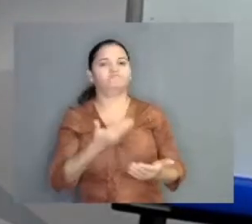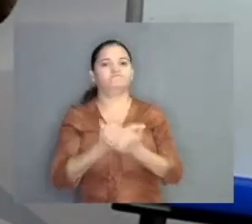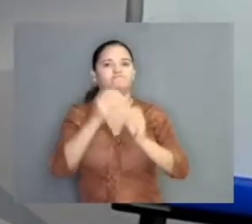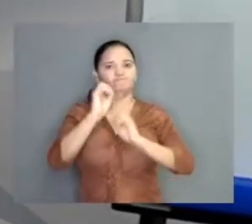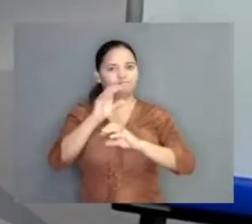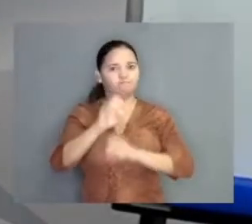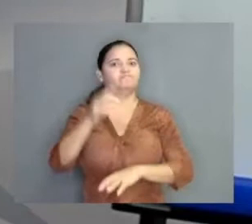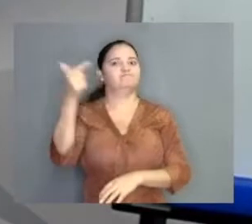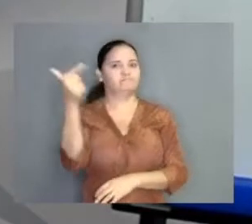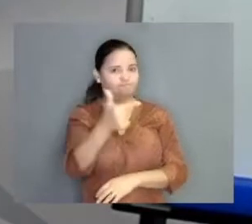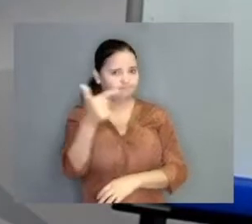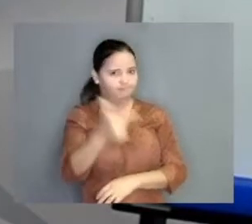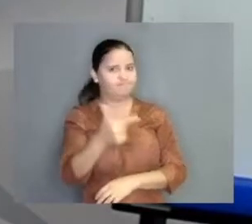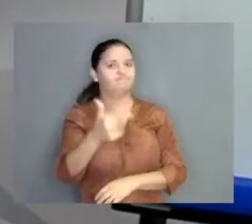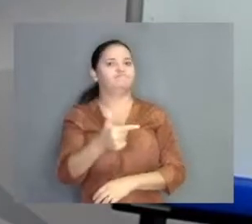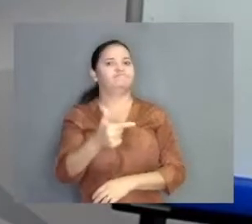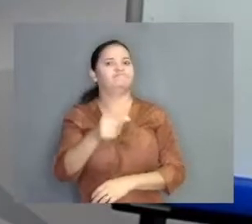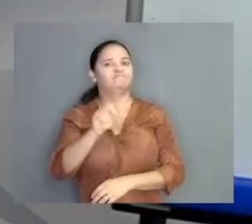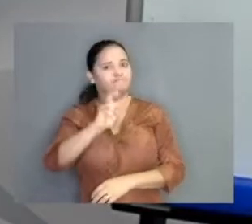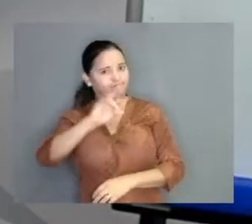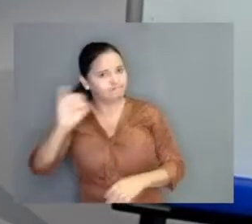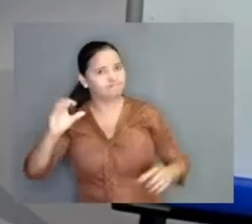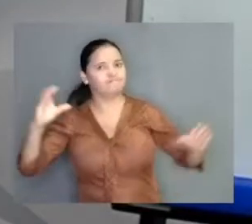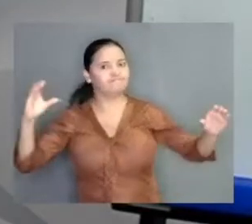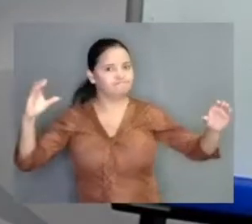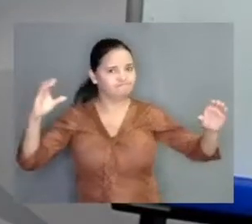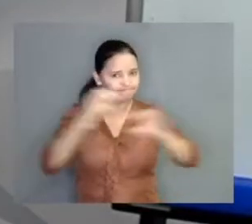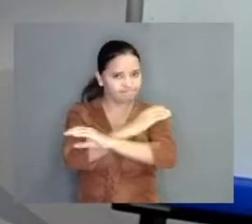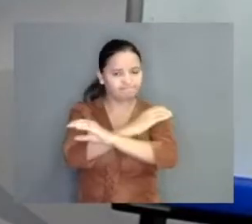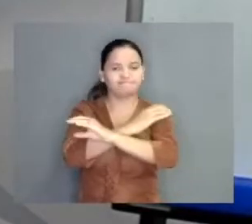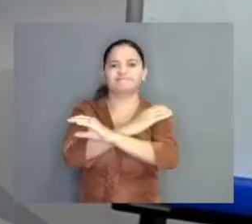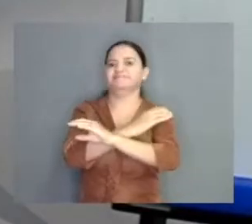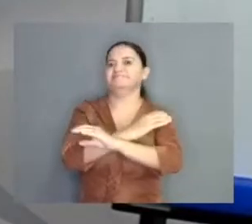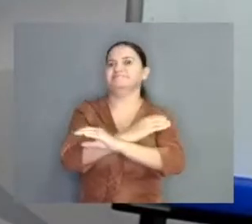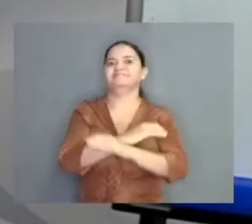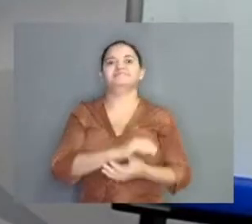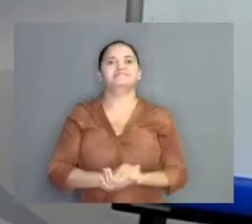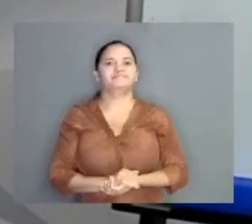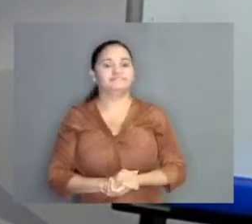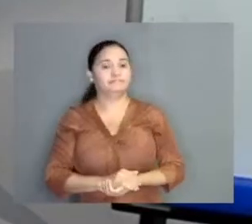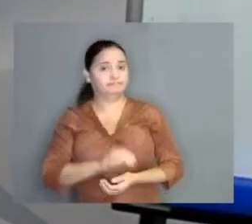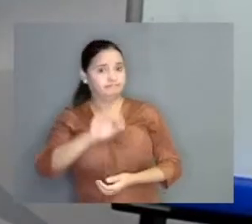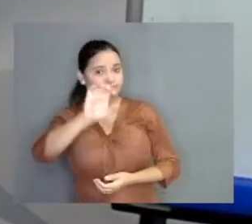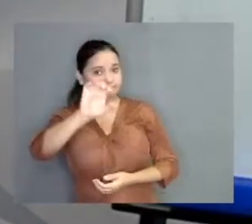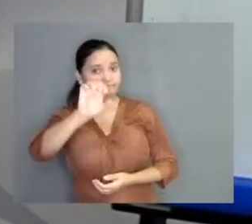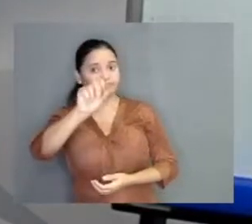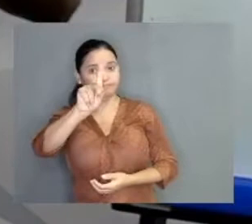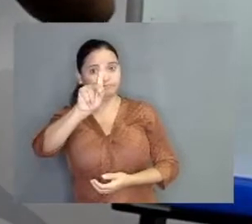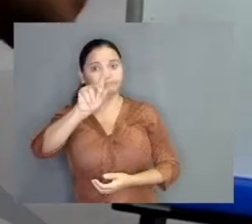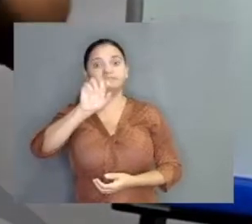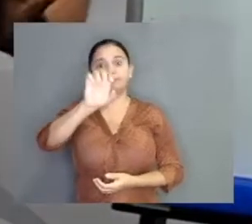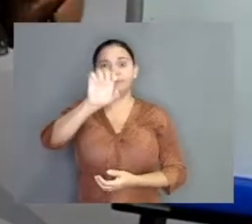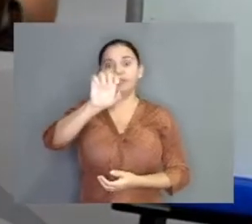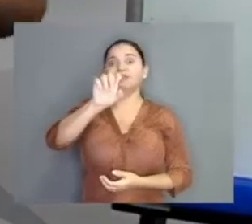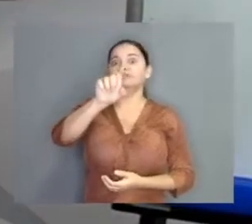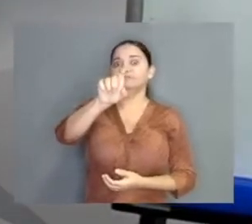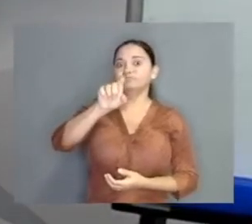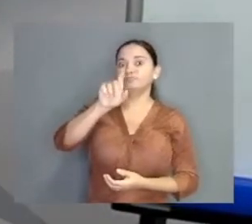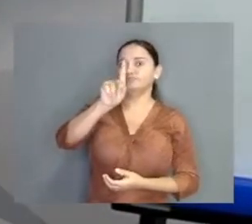para fechar essa parte introdutória em relação a expoentes, beleza? Então vamos